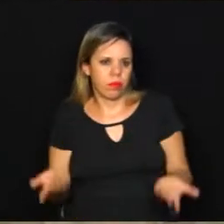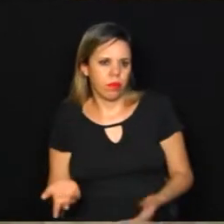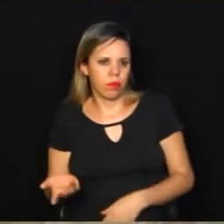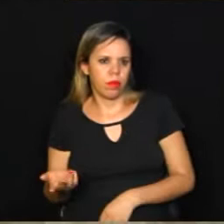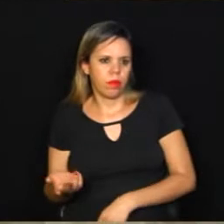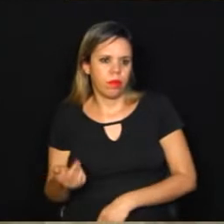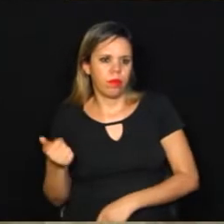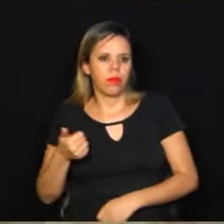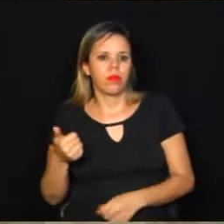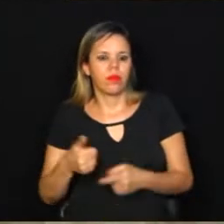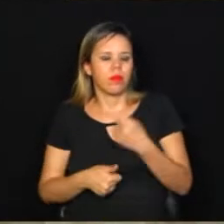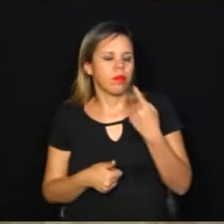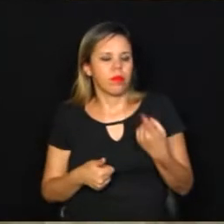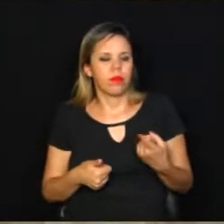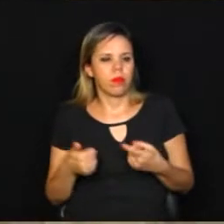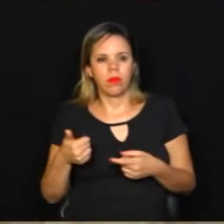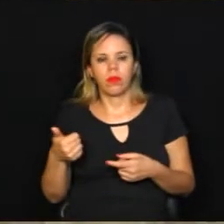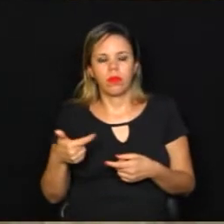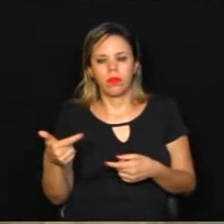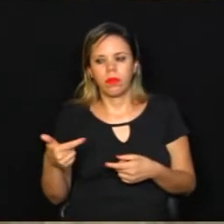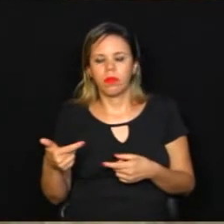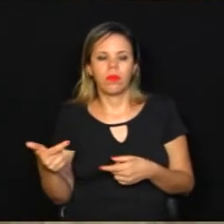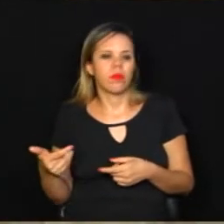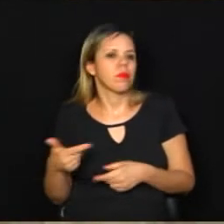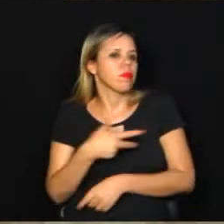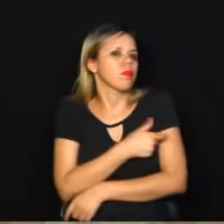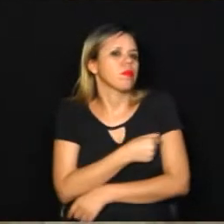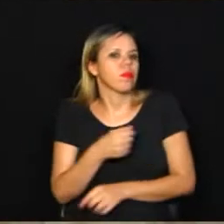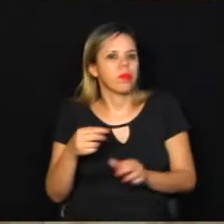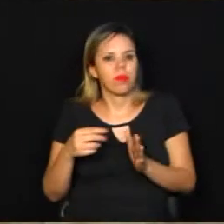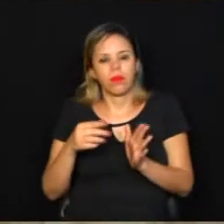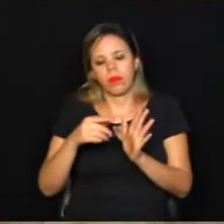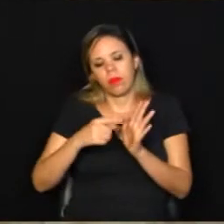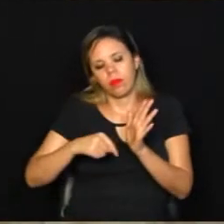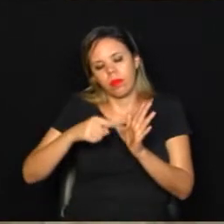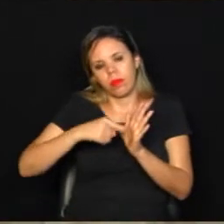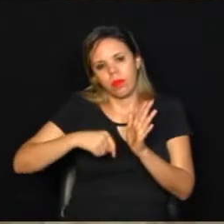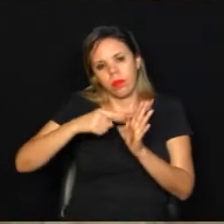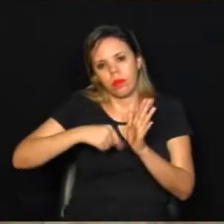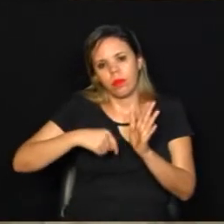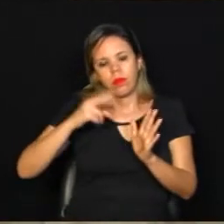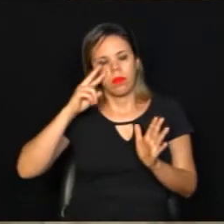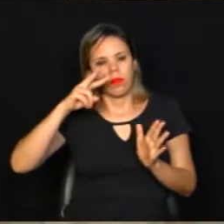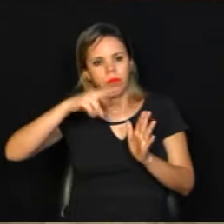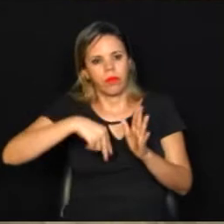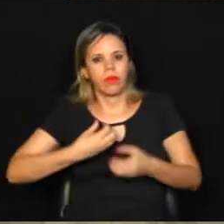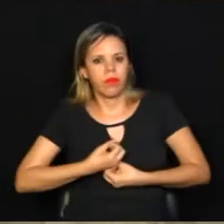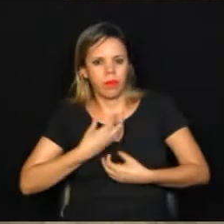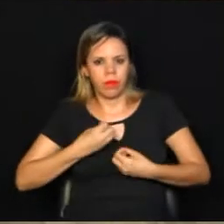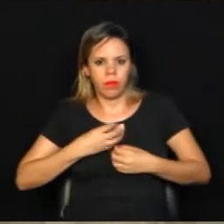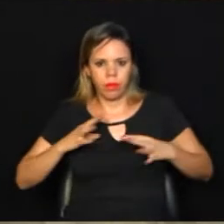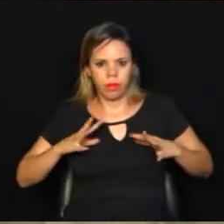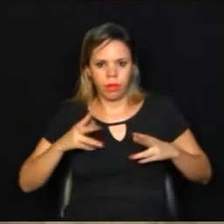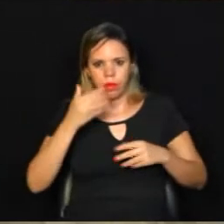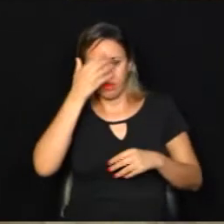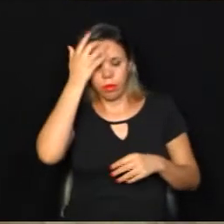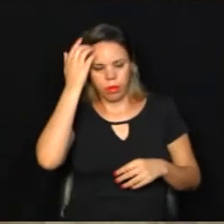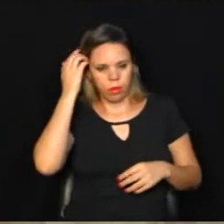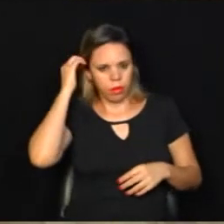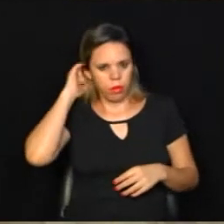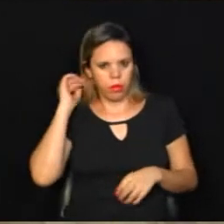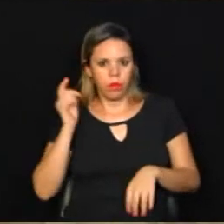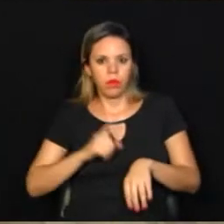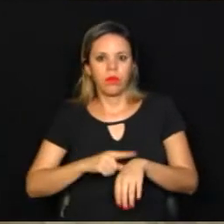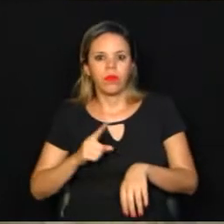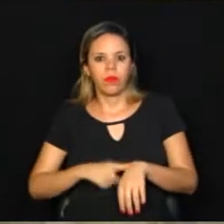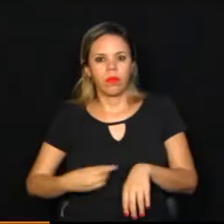que é a primeira dose, qual que é a segunda dose. Se você subir aqui, ó, tem todas as informações sobre em que momento